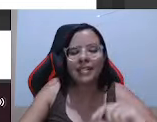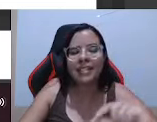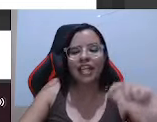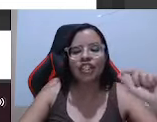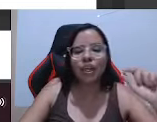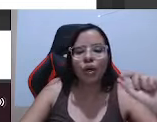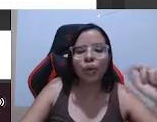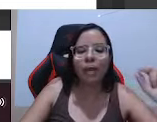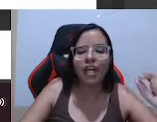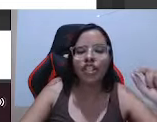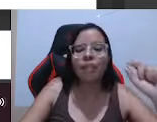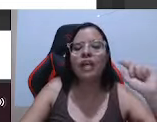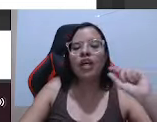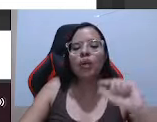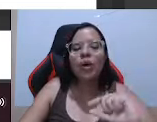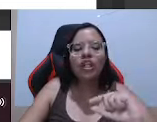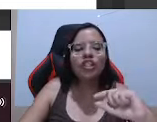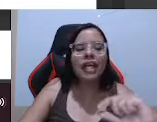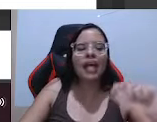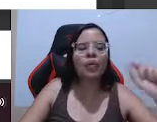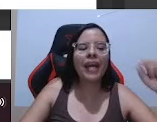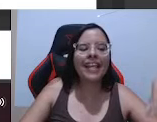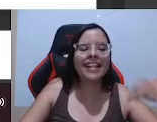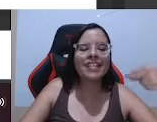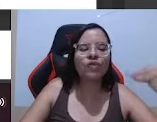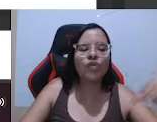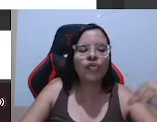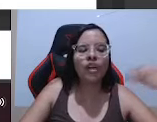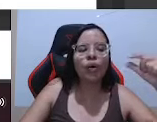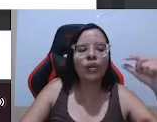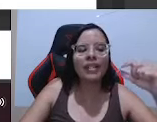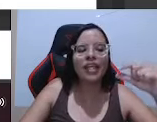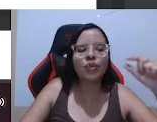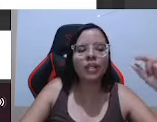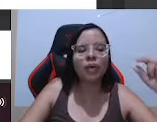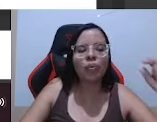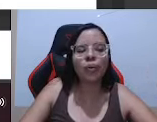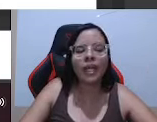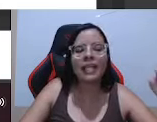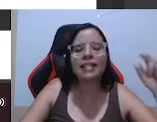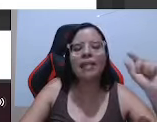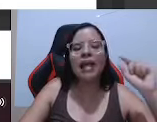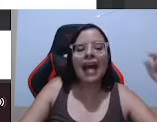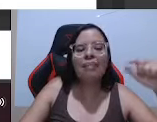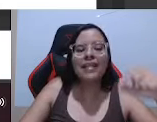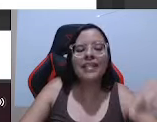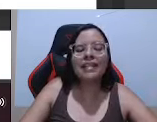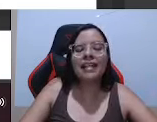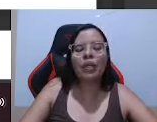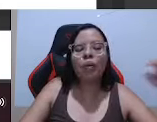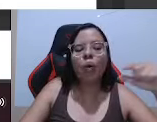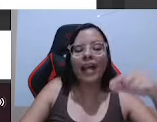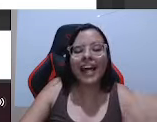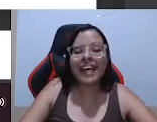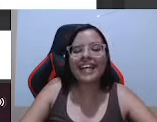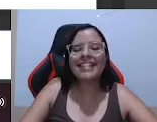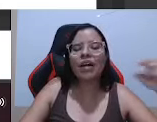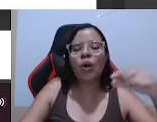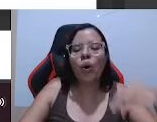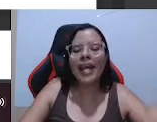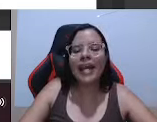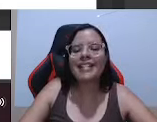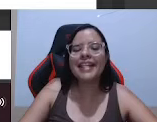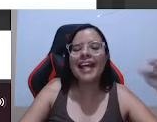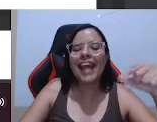e a capacidade teórico-prática do candidato em desenvolver o texto em língua portuguesa, apresentando com